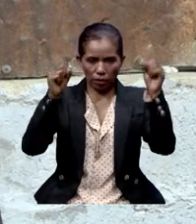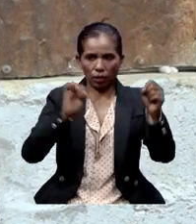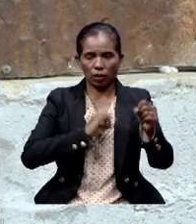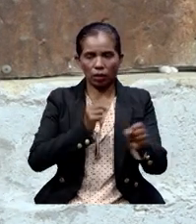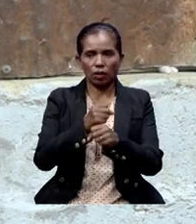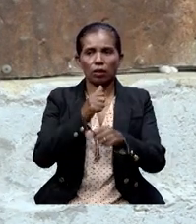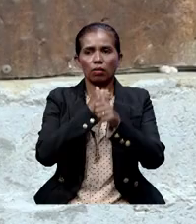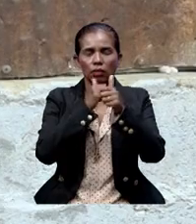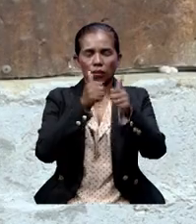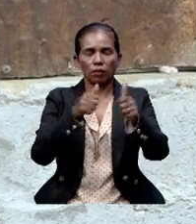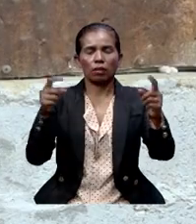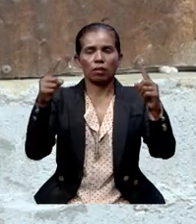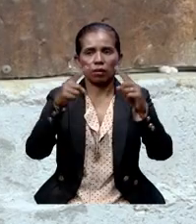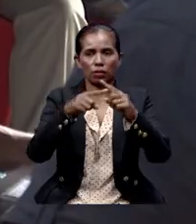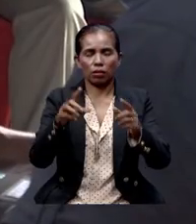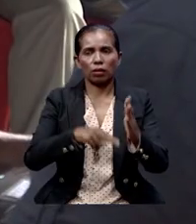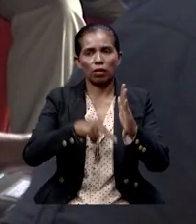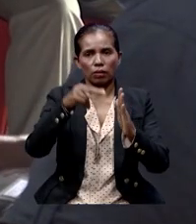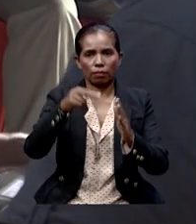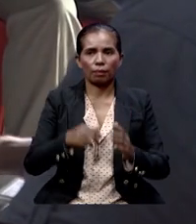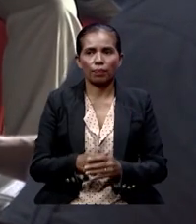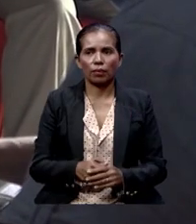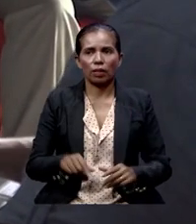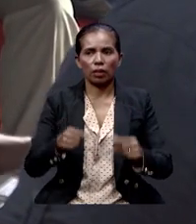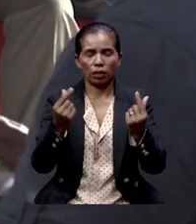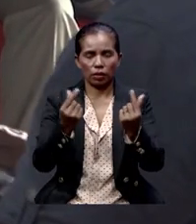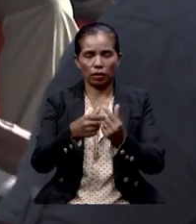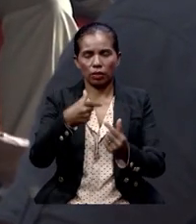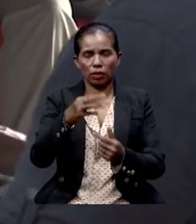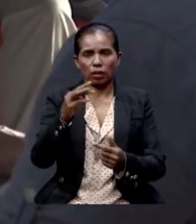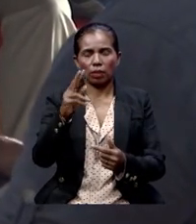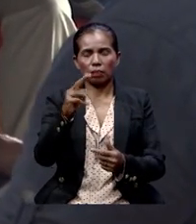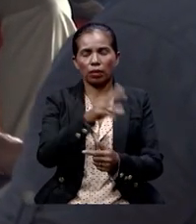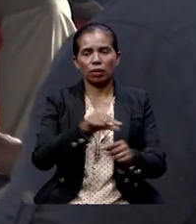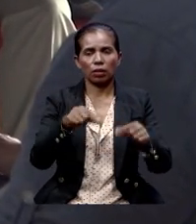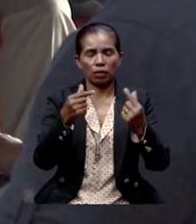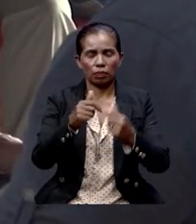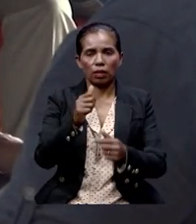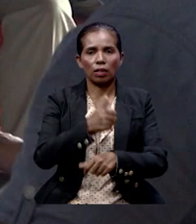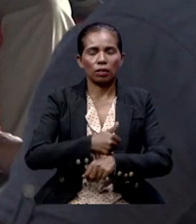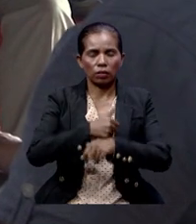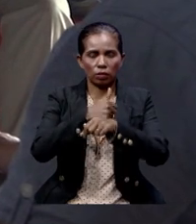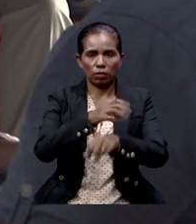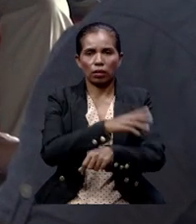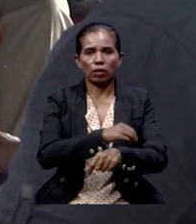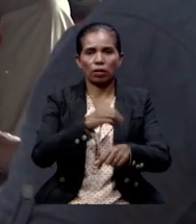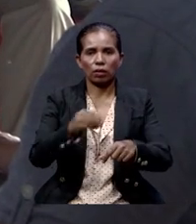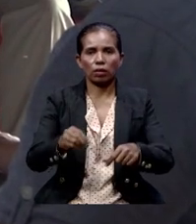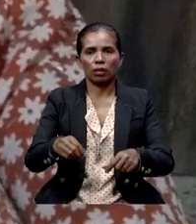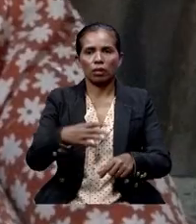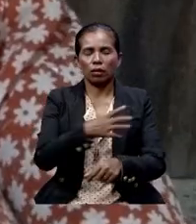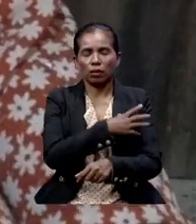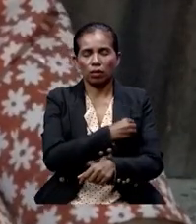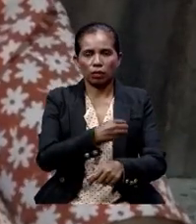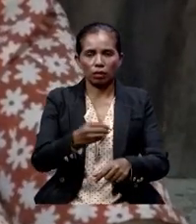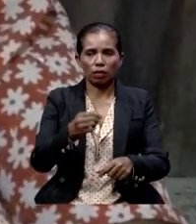halo advocacia e nivel alto. Ho pacote semanal di Emenian nebe equipa asesor principal inclusão social palácio